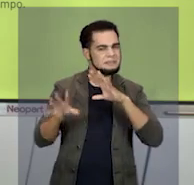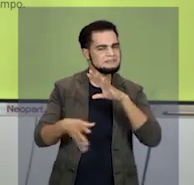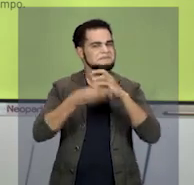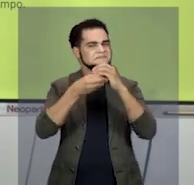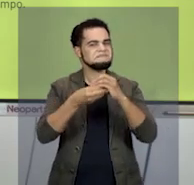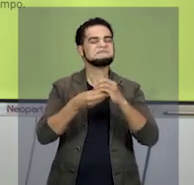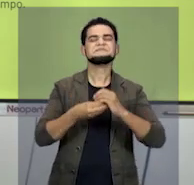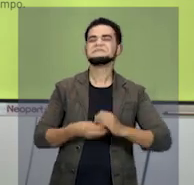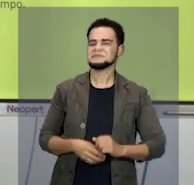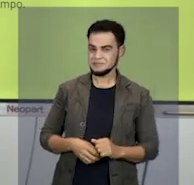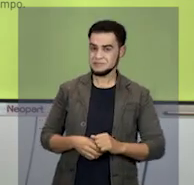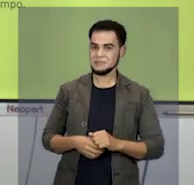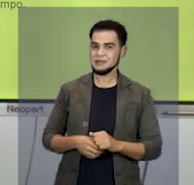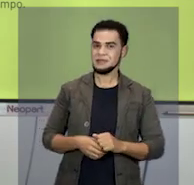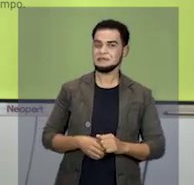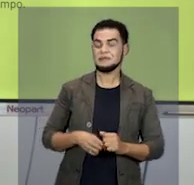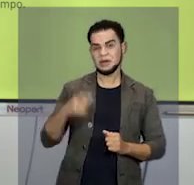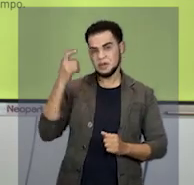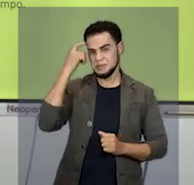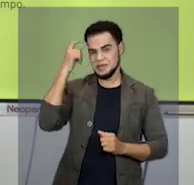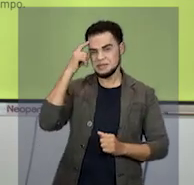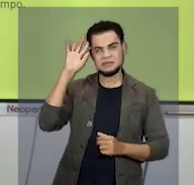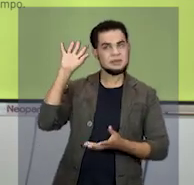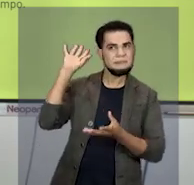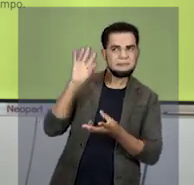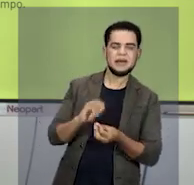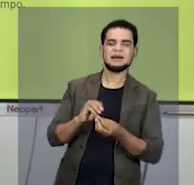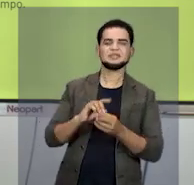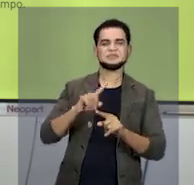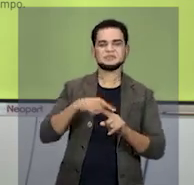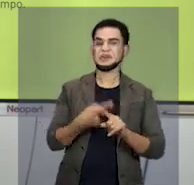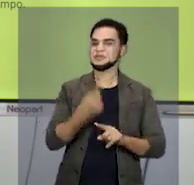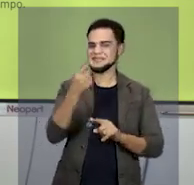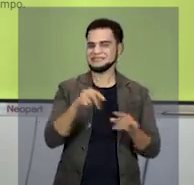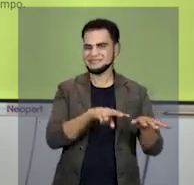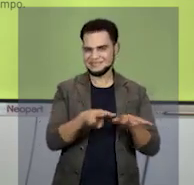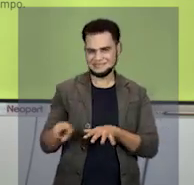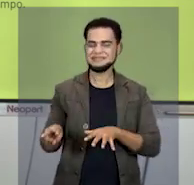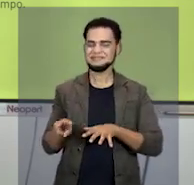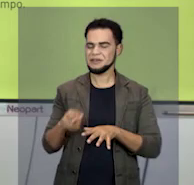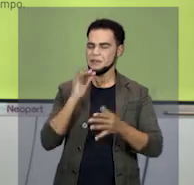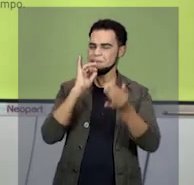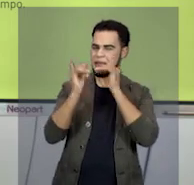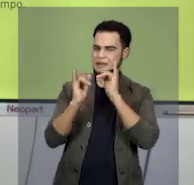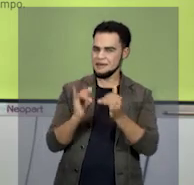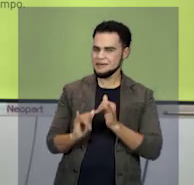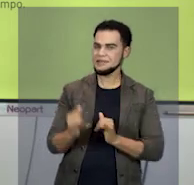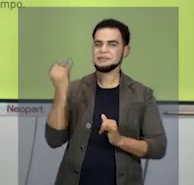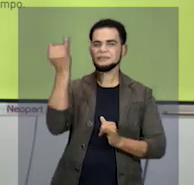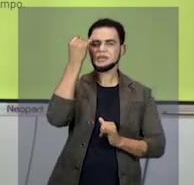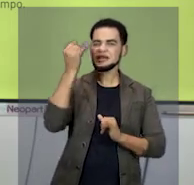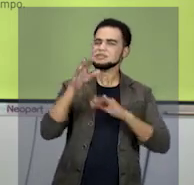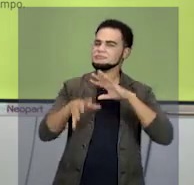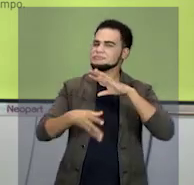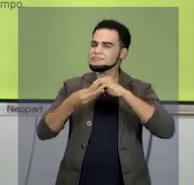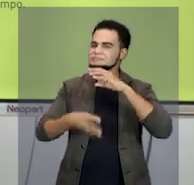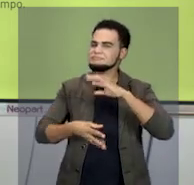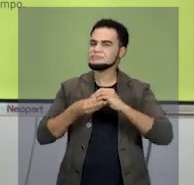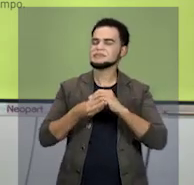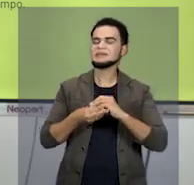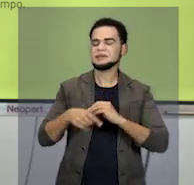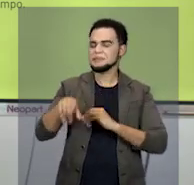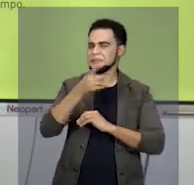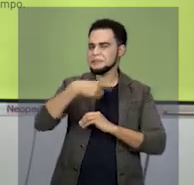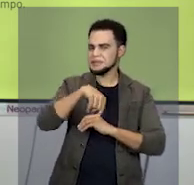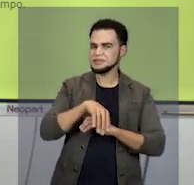considerações finais, né, fazer o fechamento de mais uma semana, trazendo aqui algumas informações importantes aqui para a gente